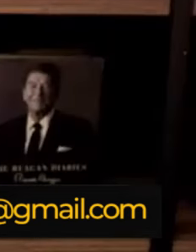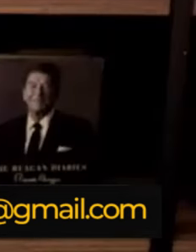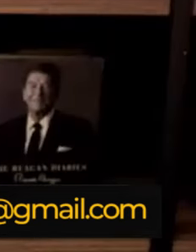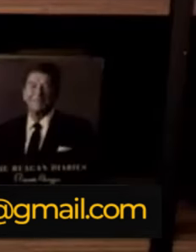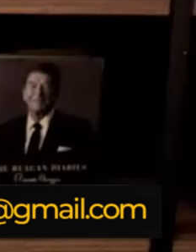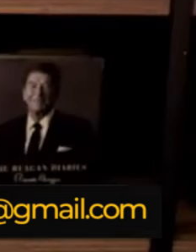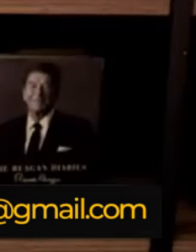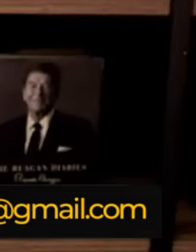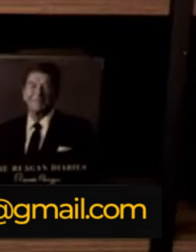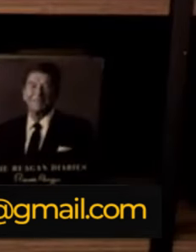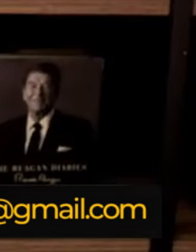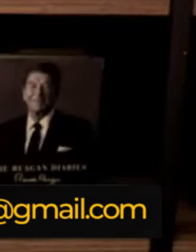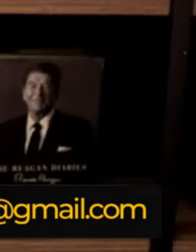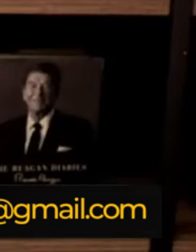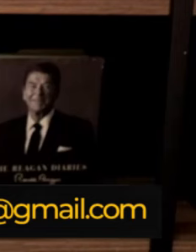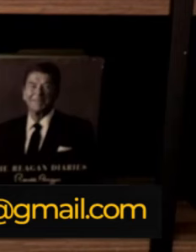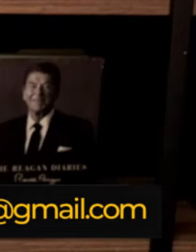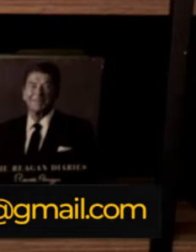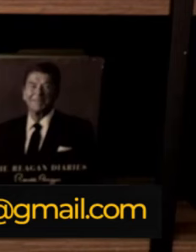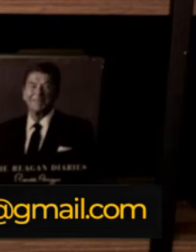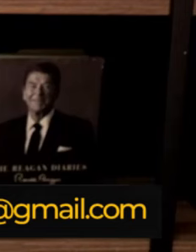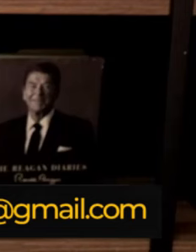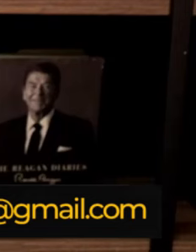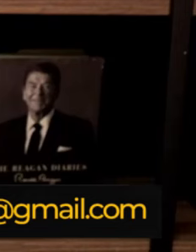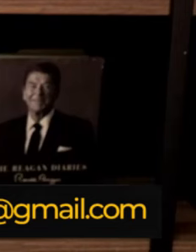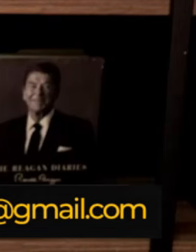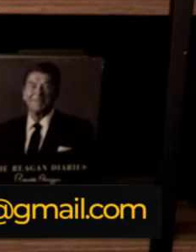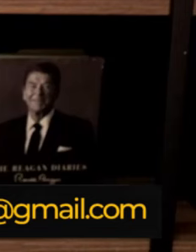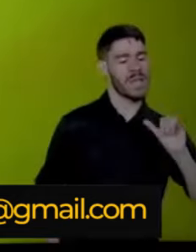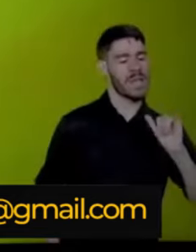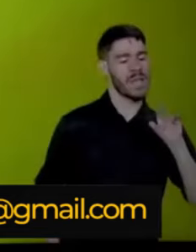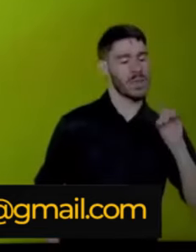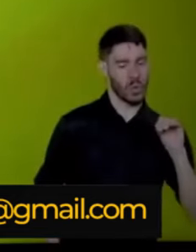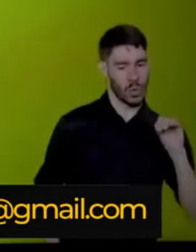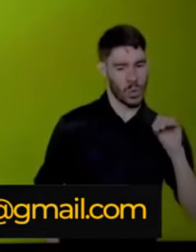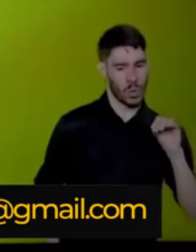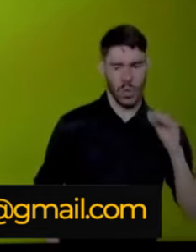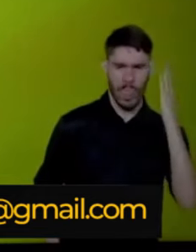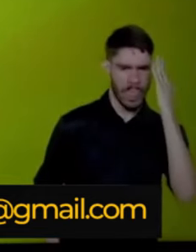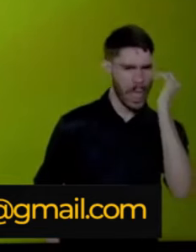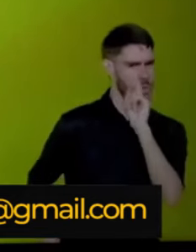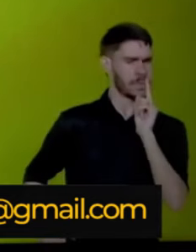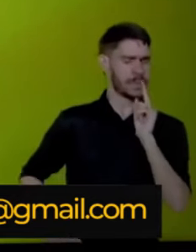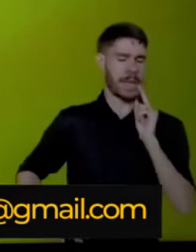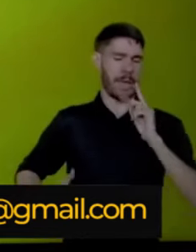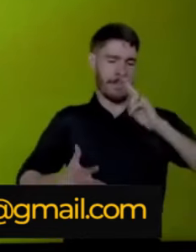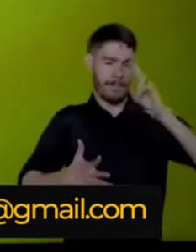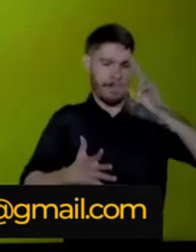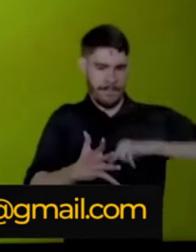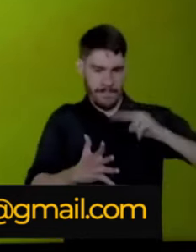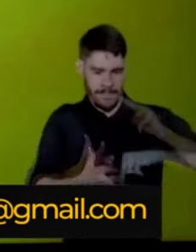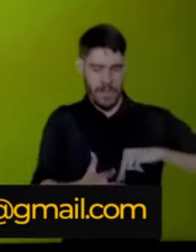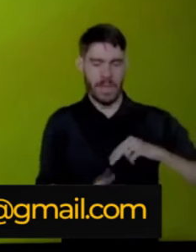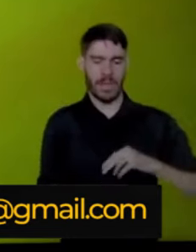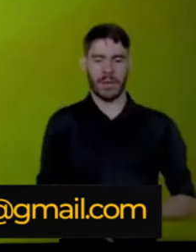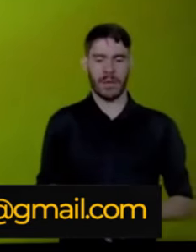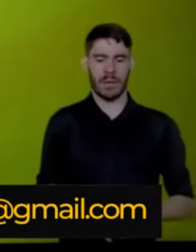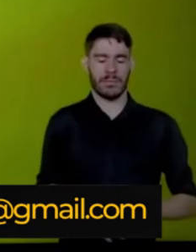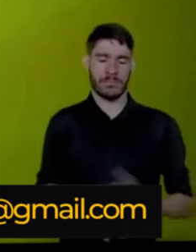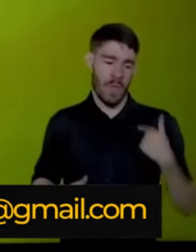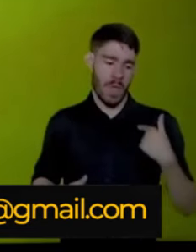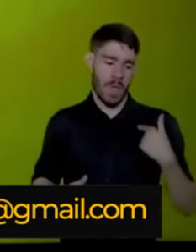né vamos voltar lá vamos voltar lá ao cachaça vamos lá no